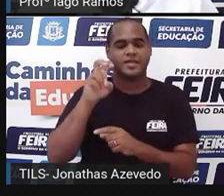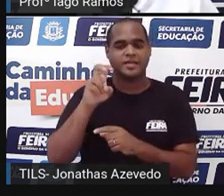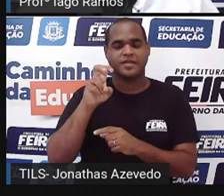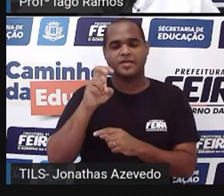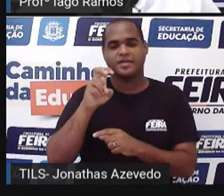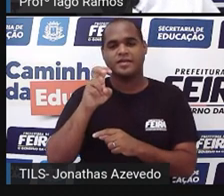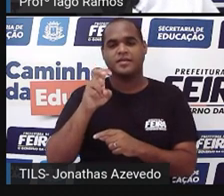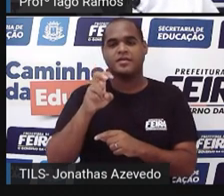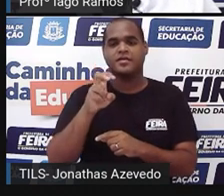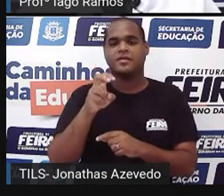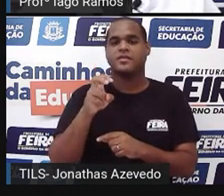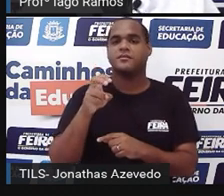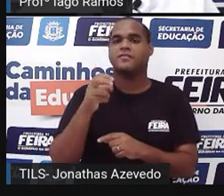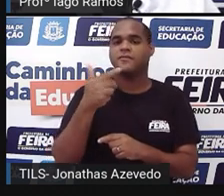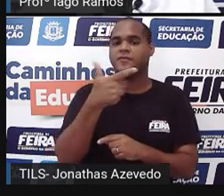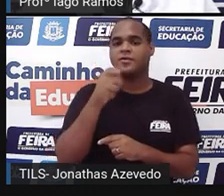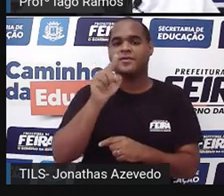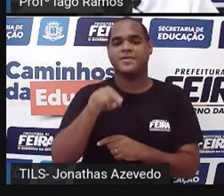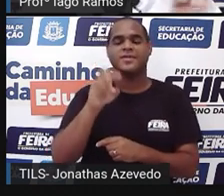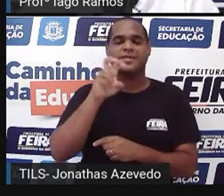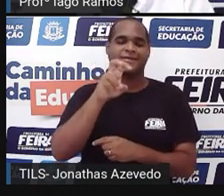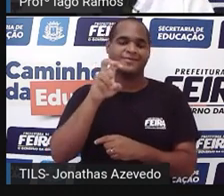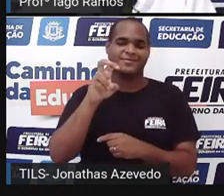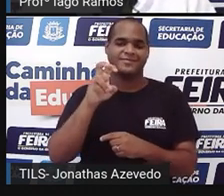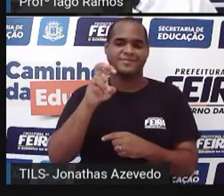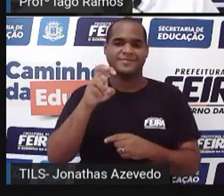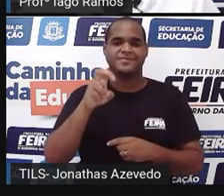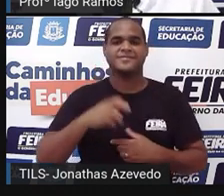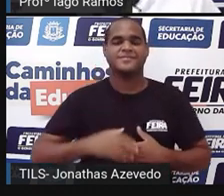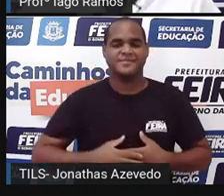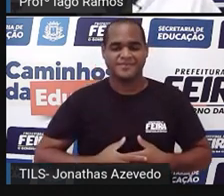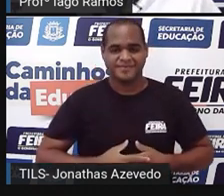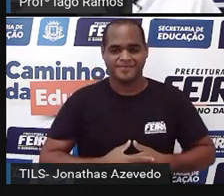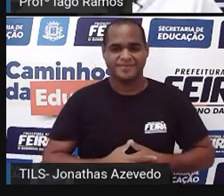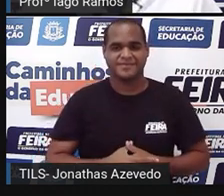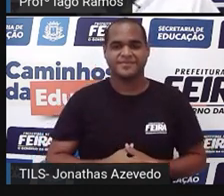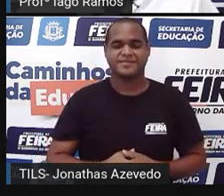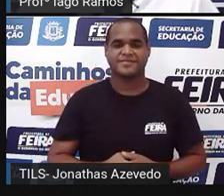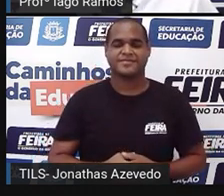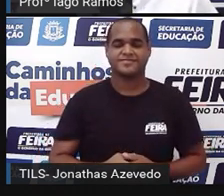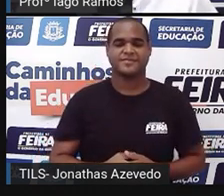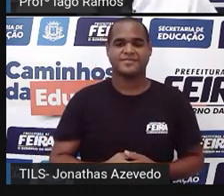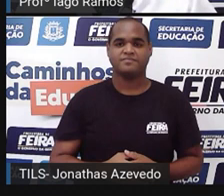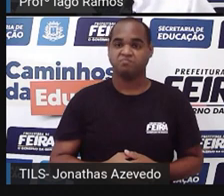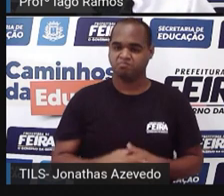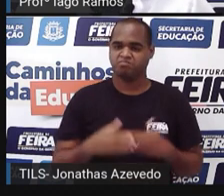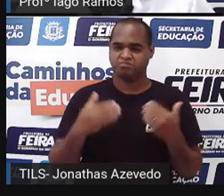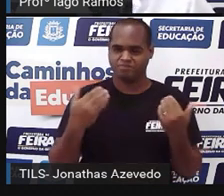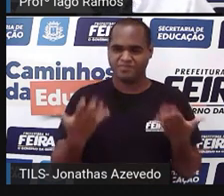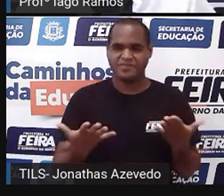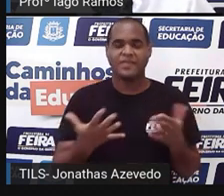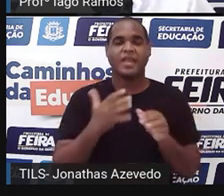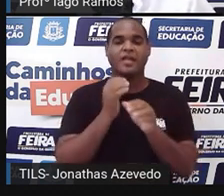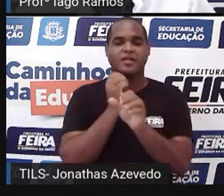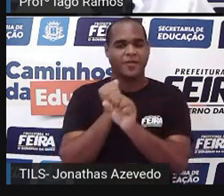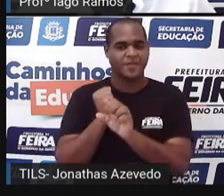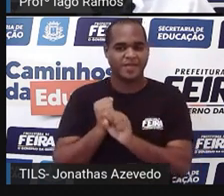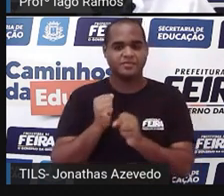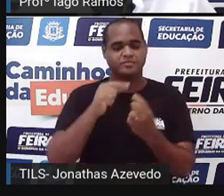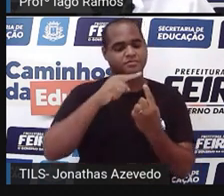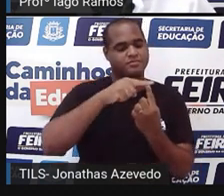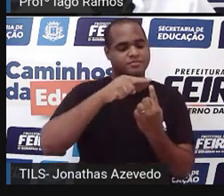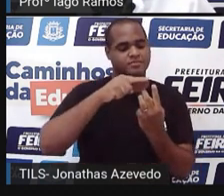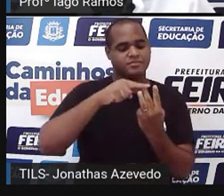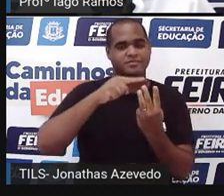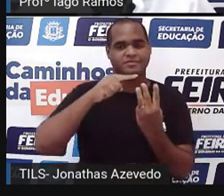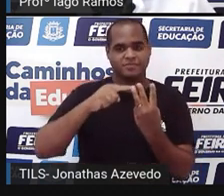oito 2121 mais um meio que tá faltando 21 e meio então a soma dessas três